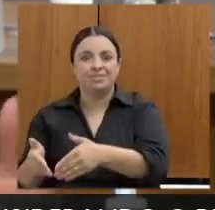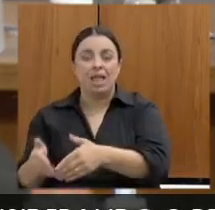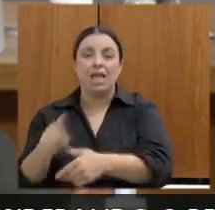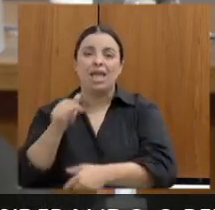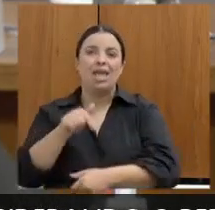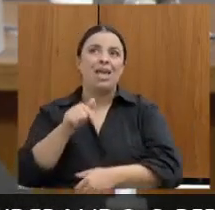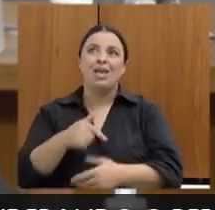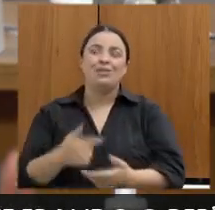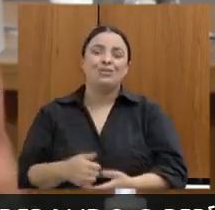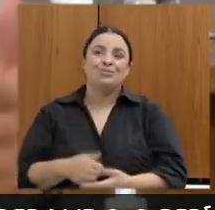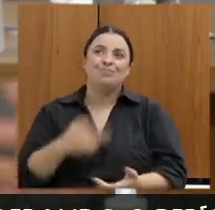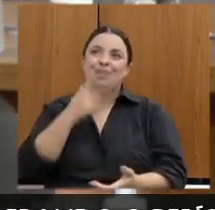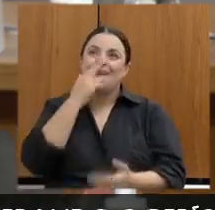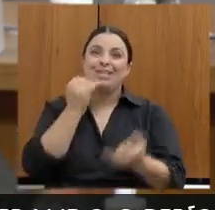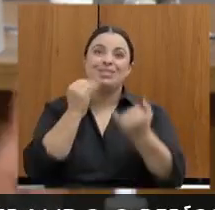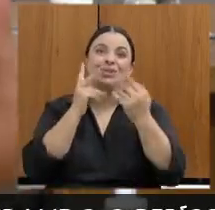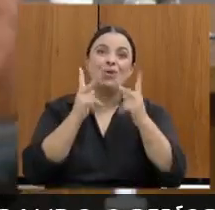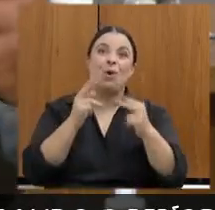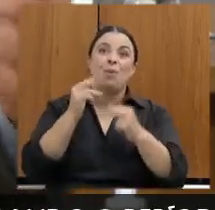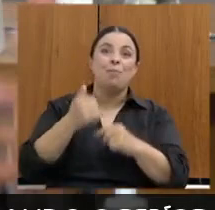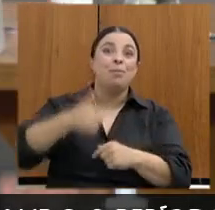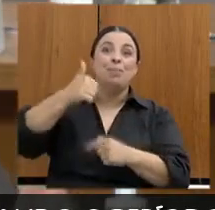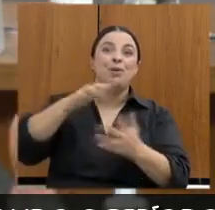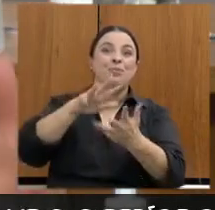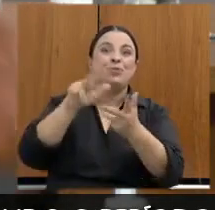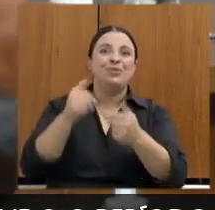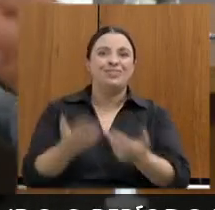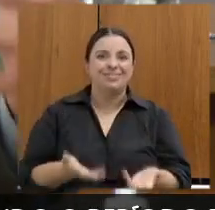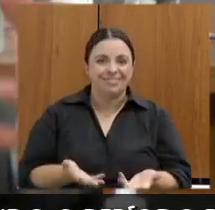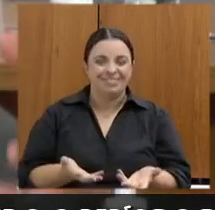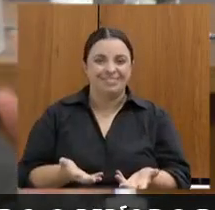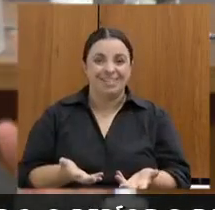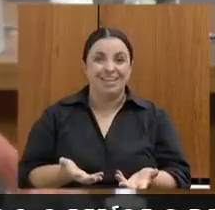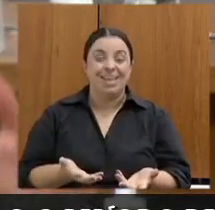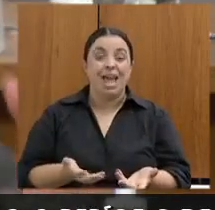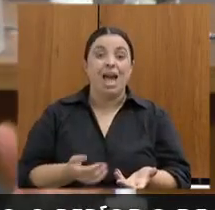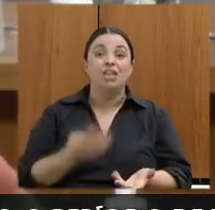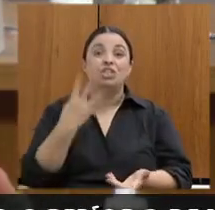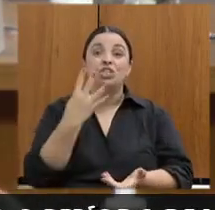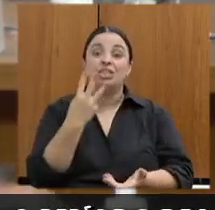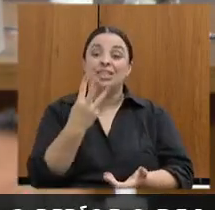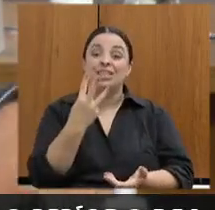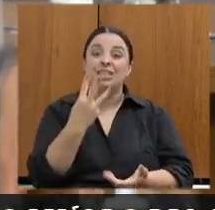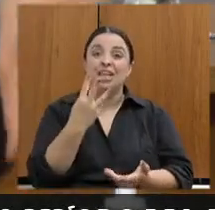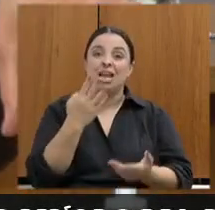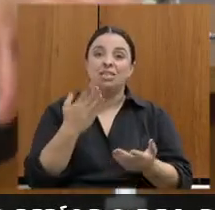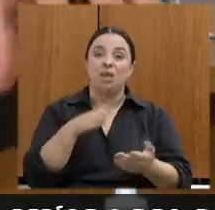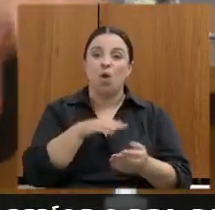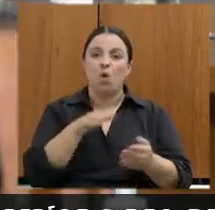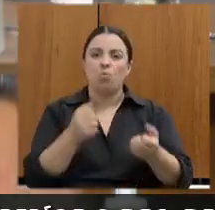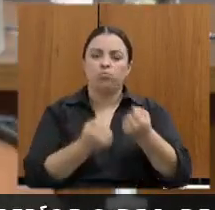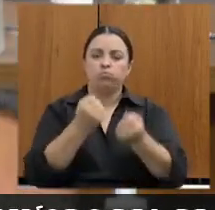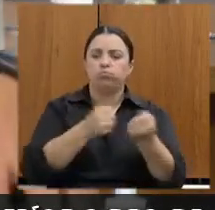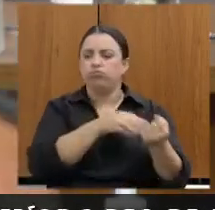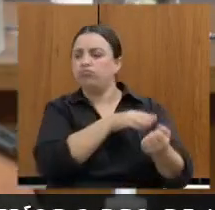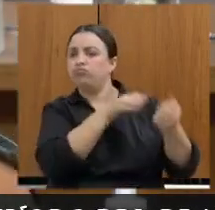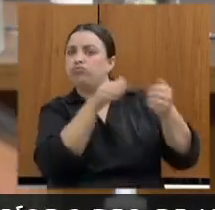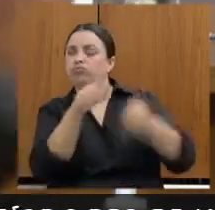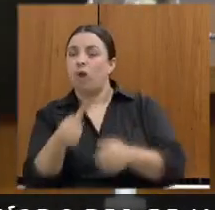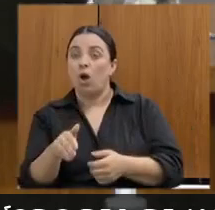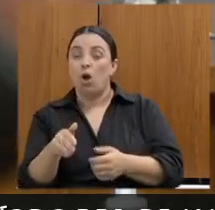nós chegamos com três viaturas de combate a incêndio o incêndio começou em uma loja apenas e ele